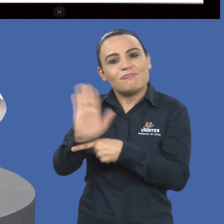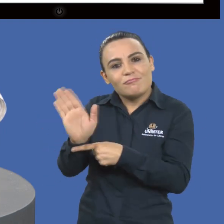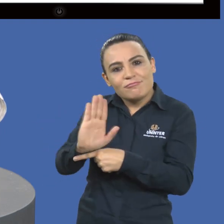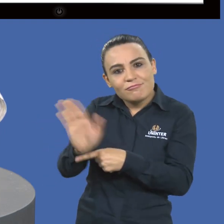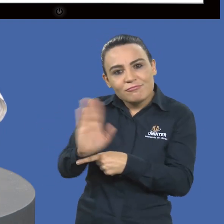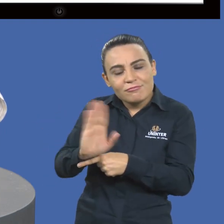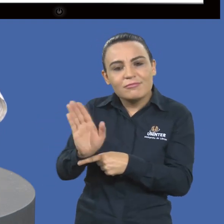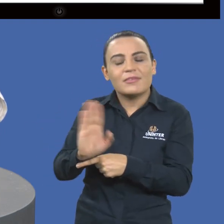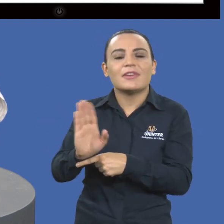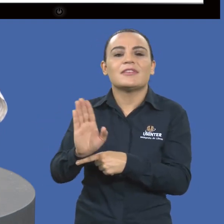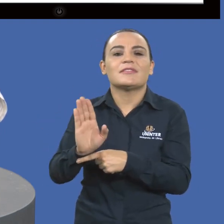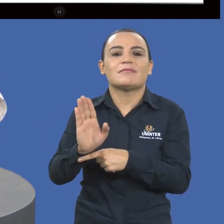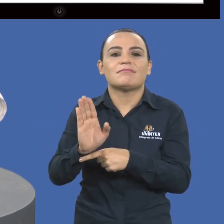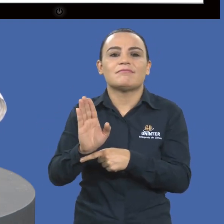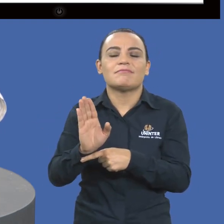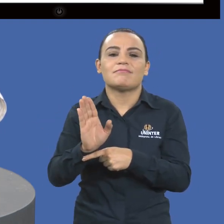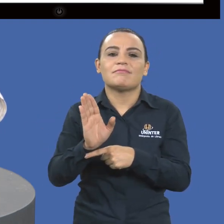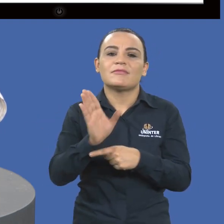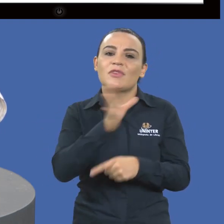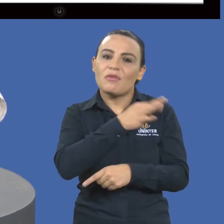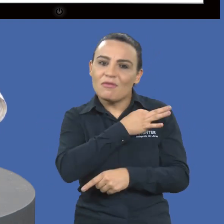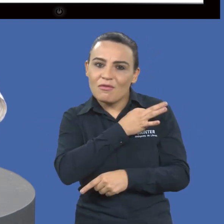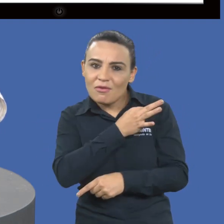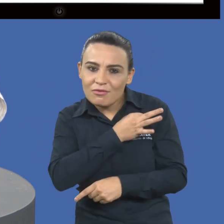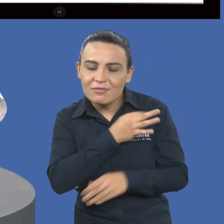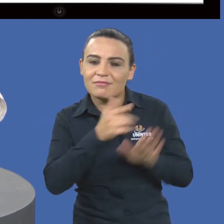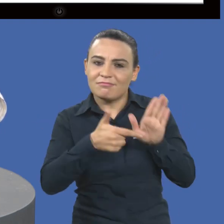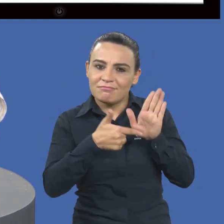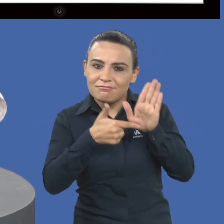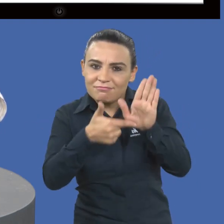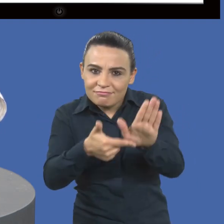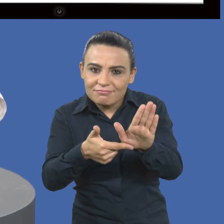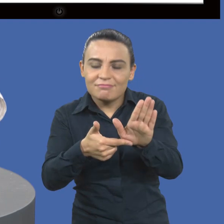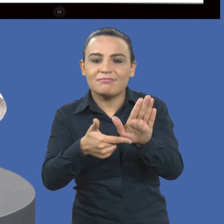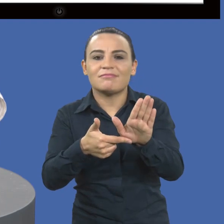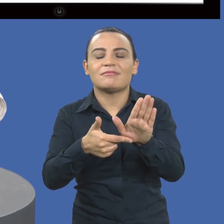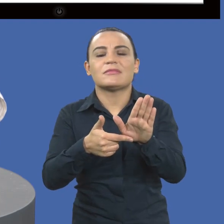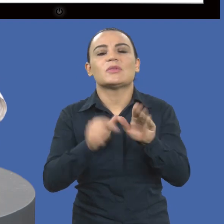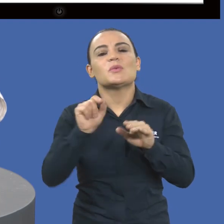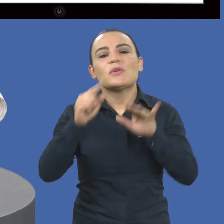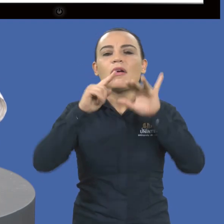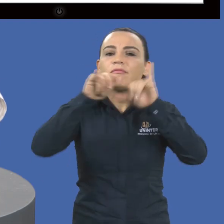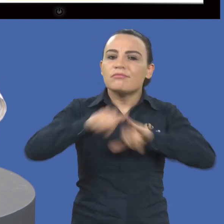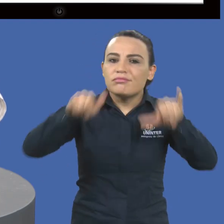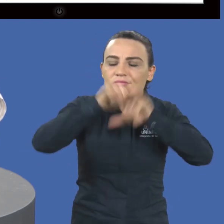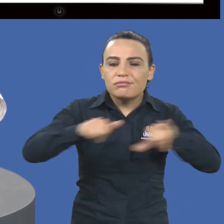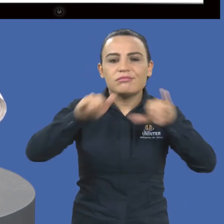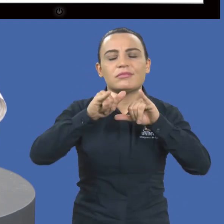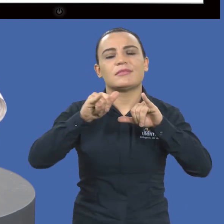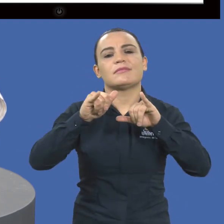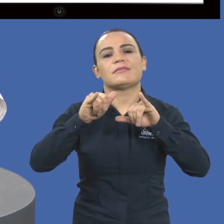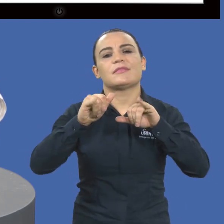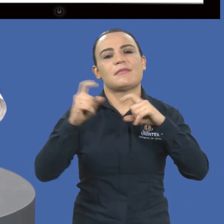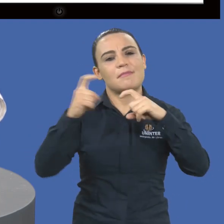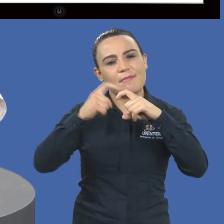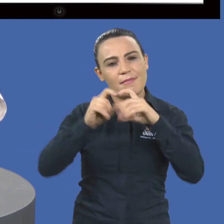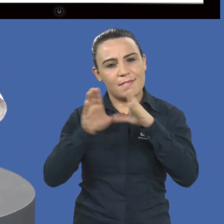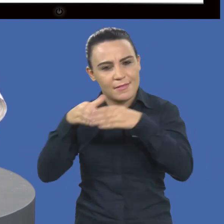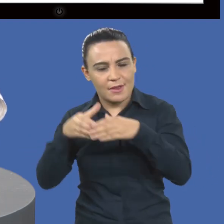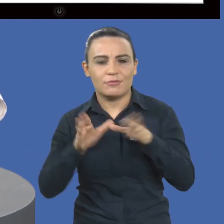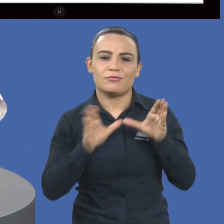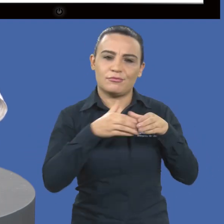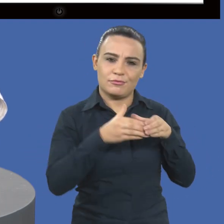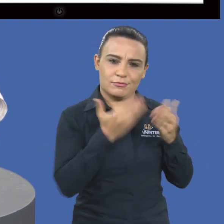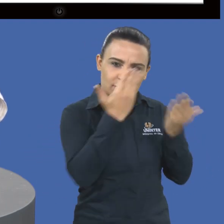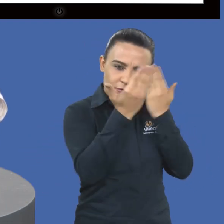essa videoaula que vai ser dirigida aos médicos,